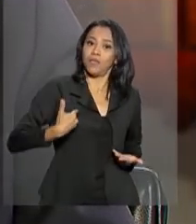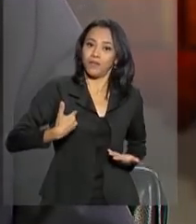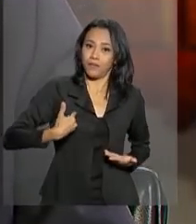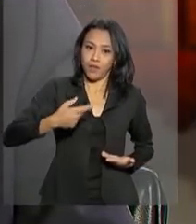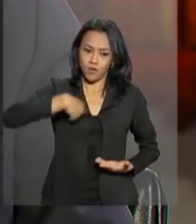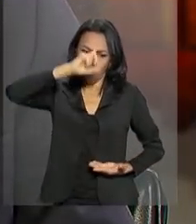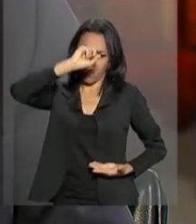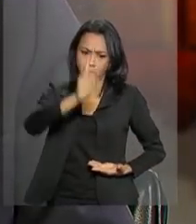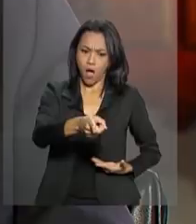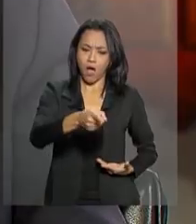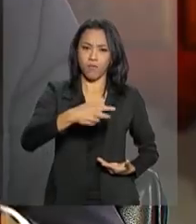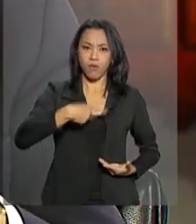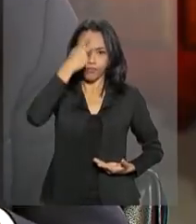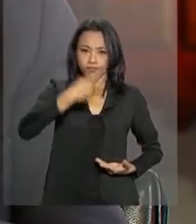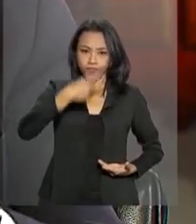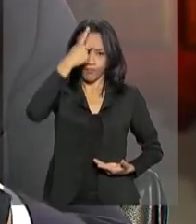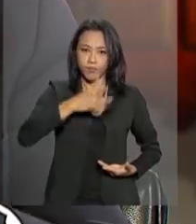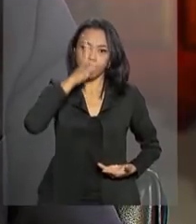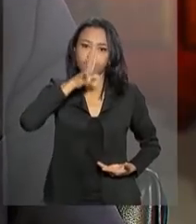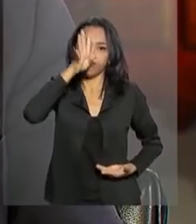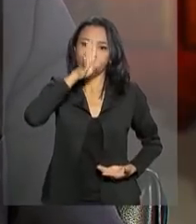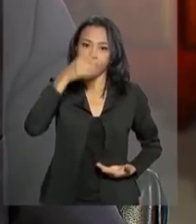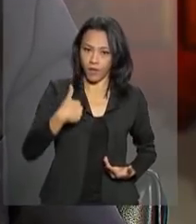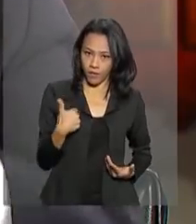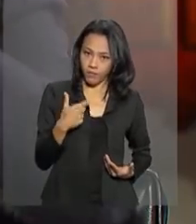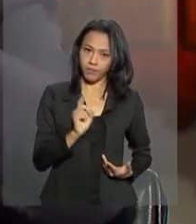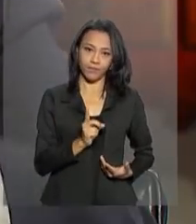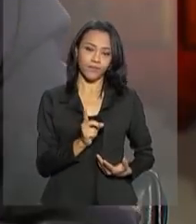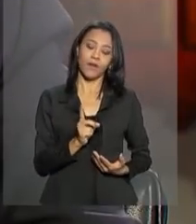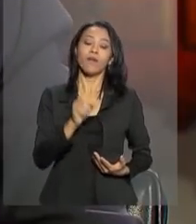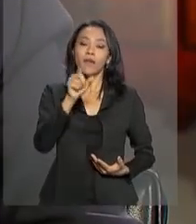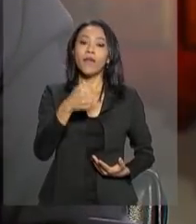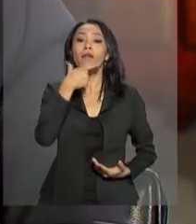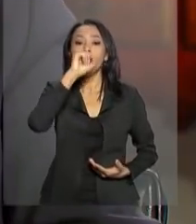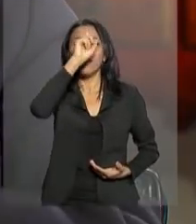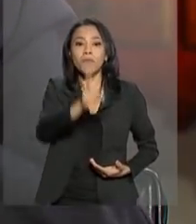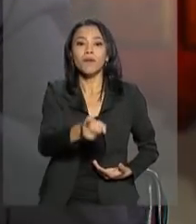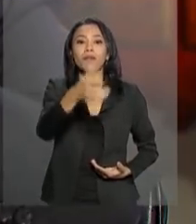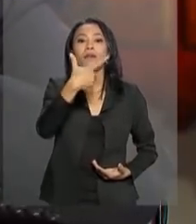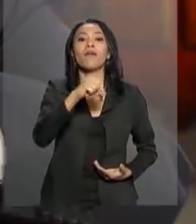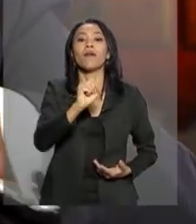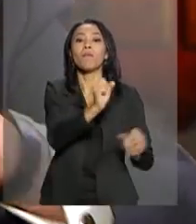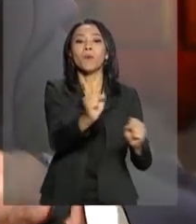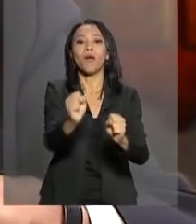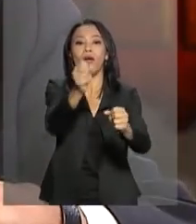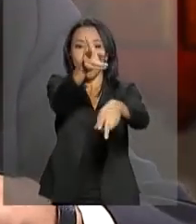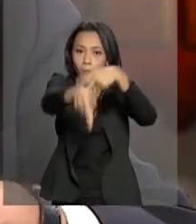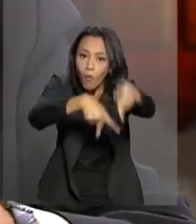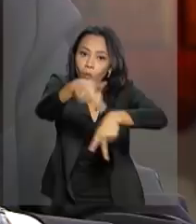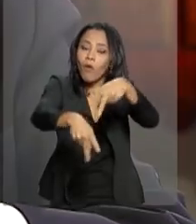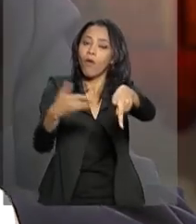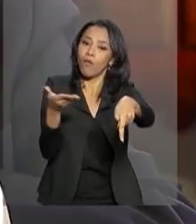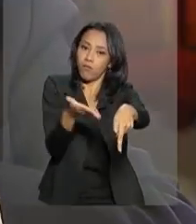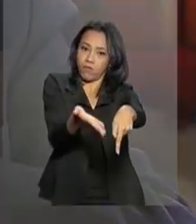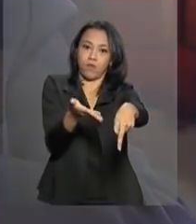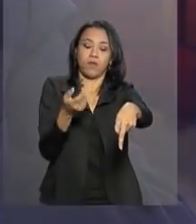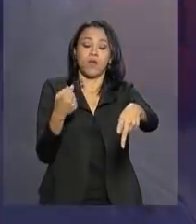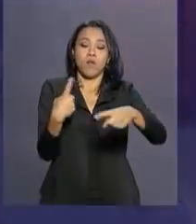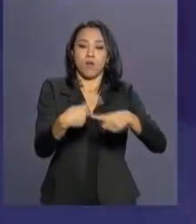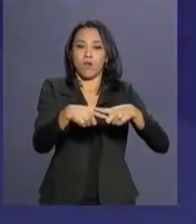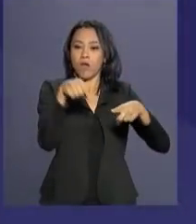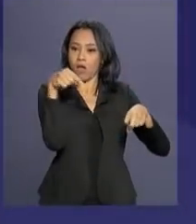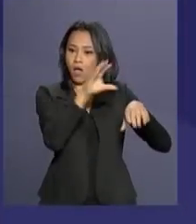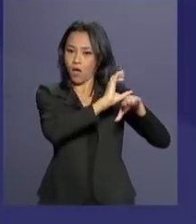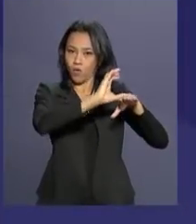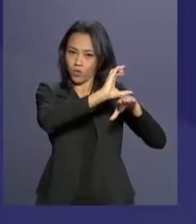sou autoridade por conta própria. Autoridade por conta própria no nosso sistema é o povo. Quando a Constituição diz, de uma